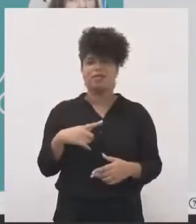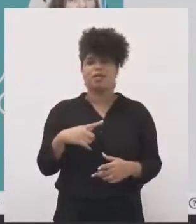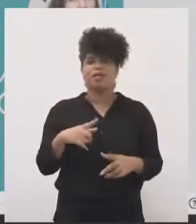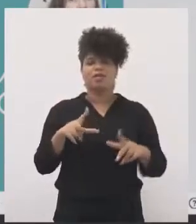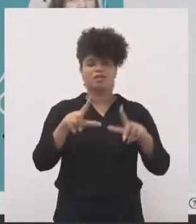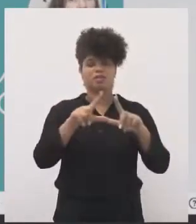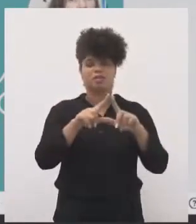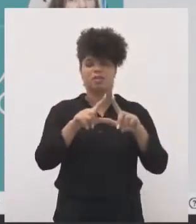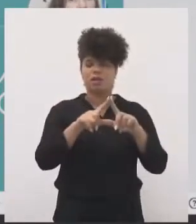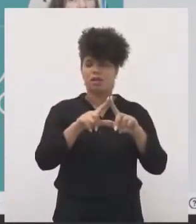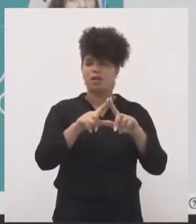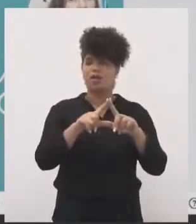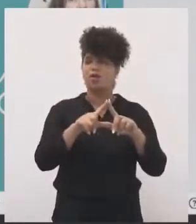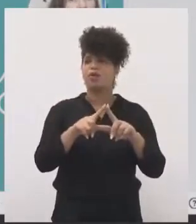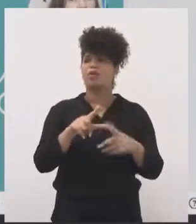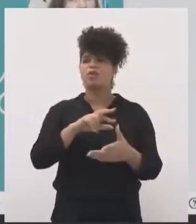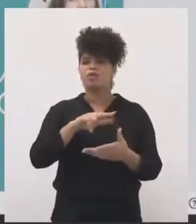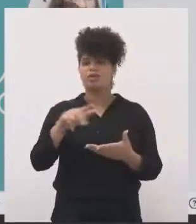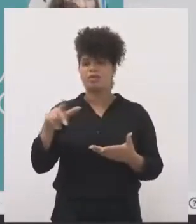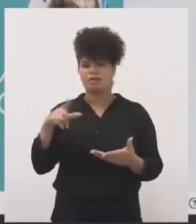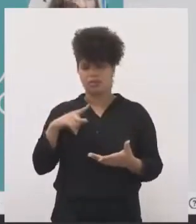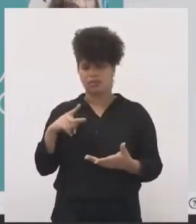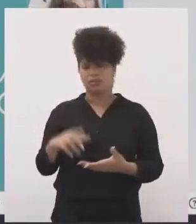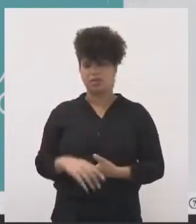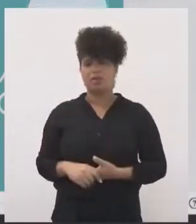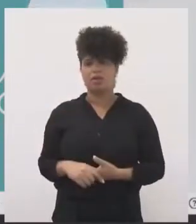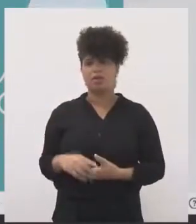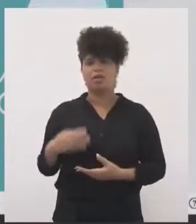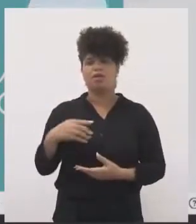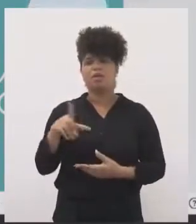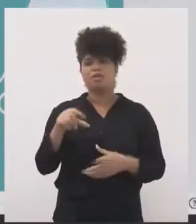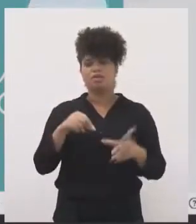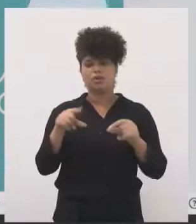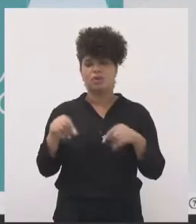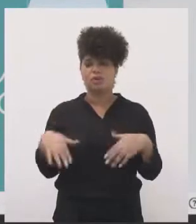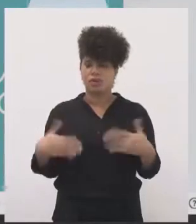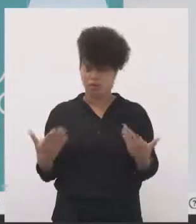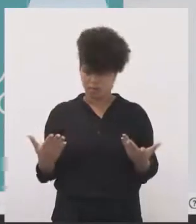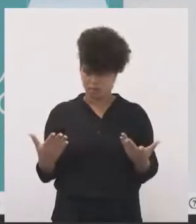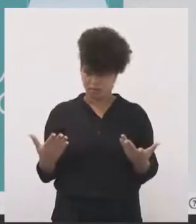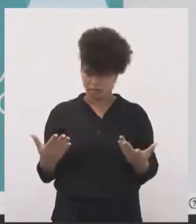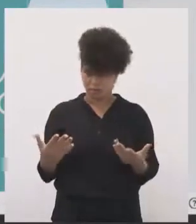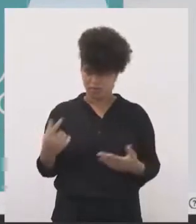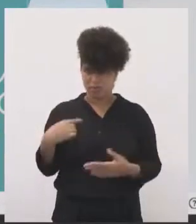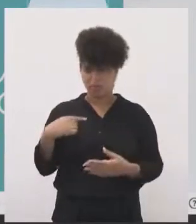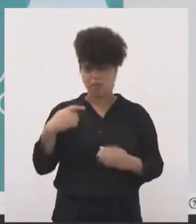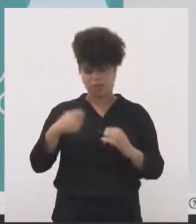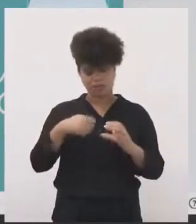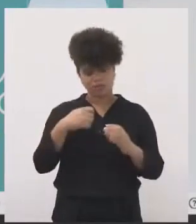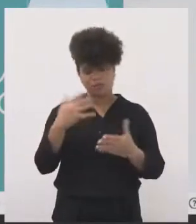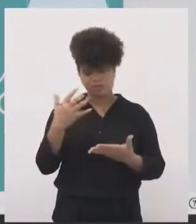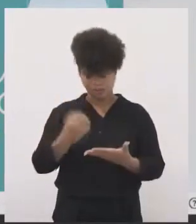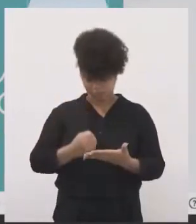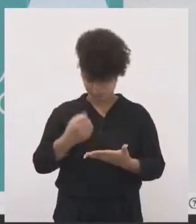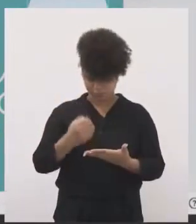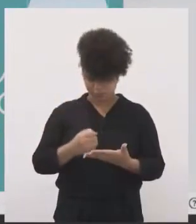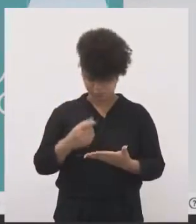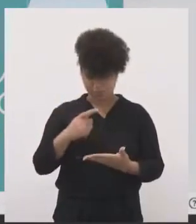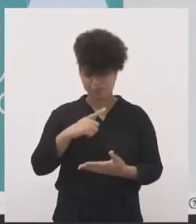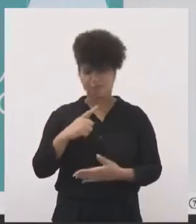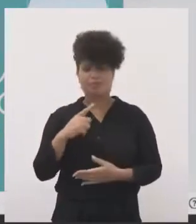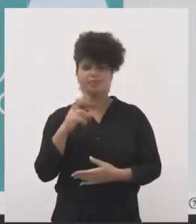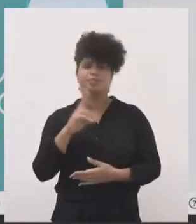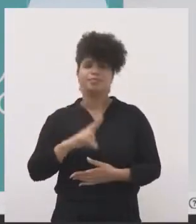tem diversos outros tipos de quadro. Então, eu inseri o quadro, vim em upload,